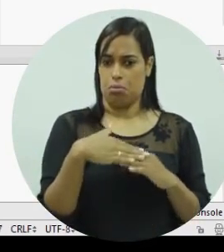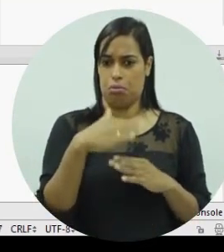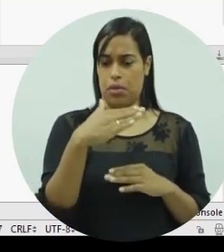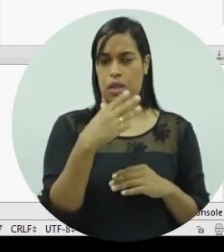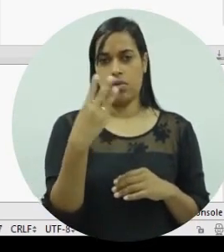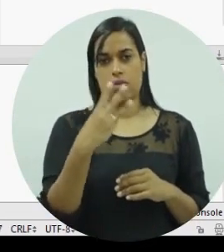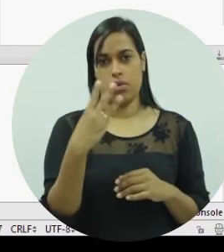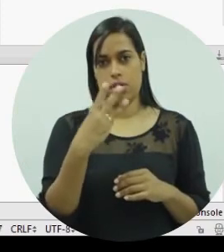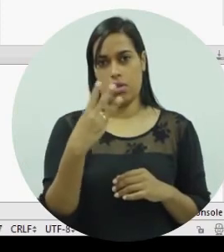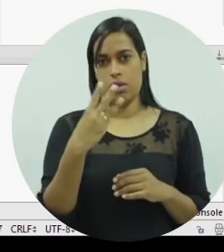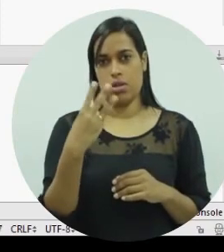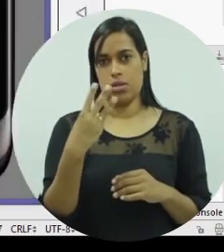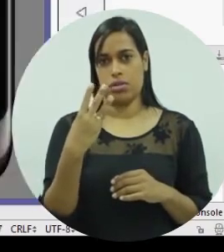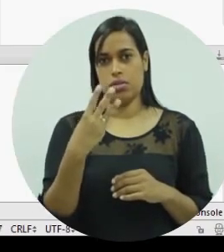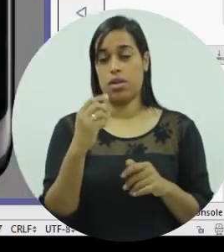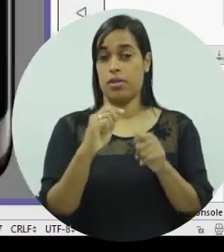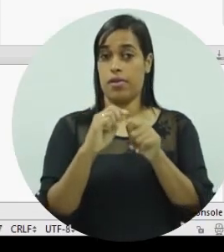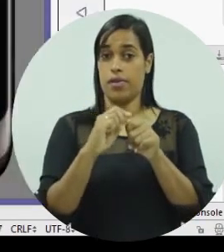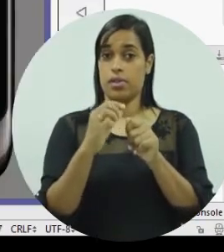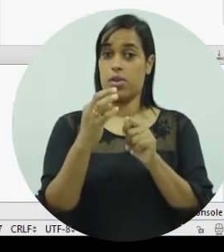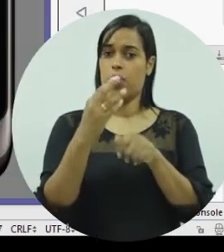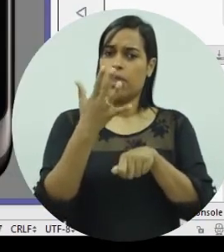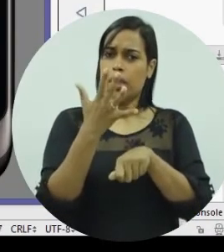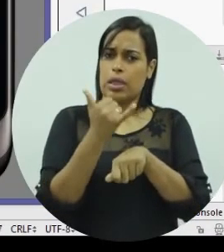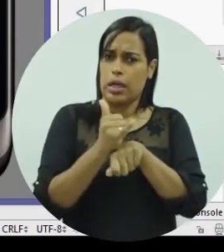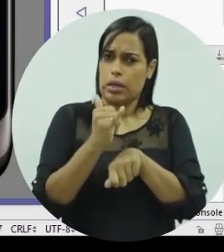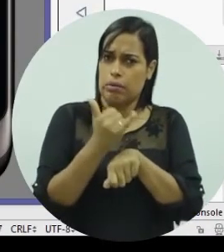3. Ele vai fazer o teste